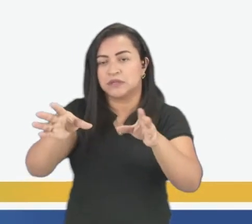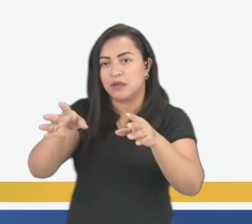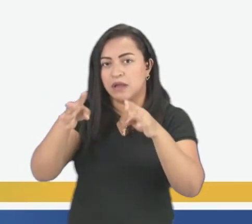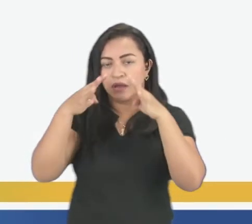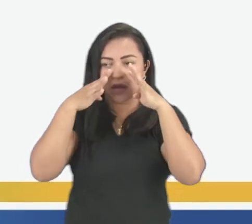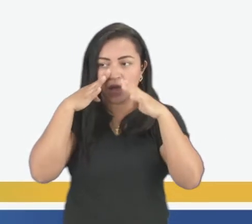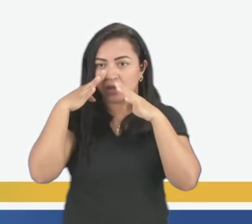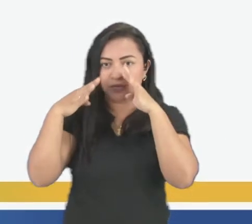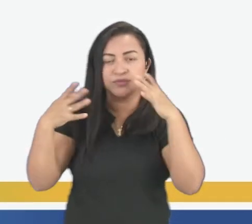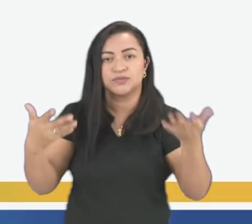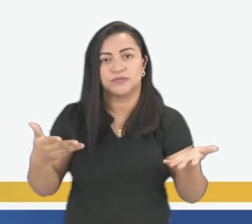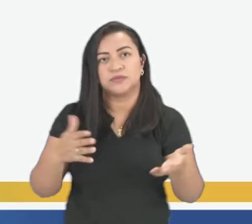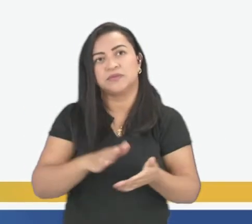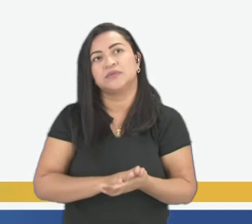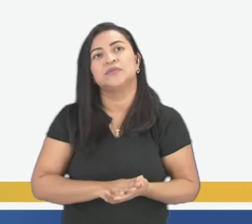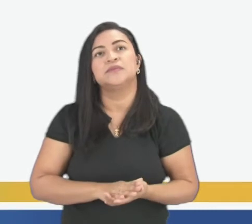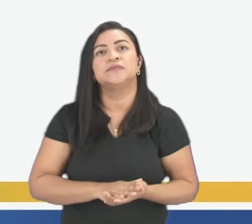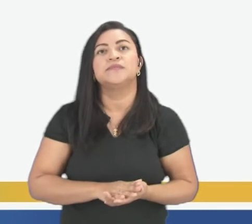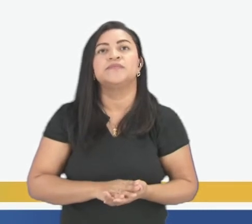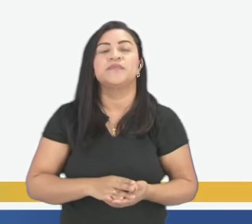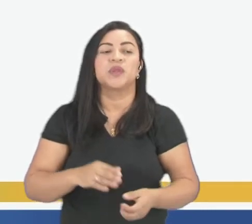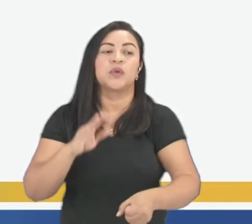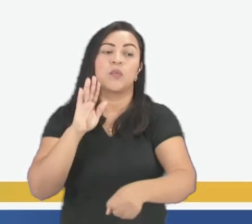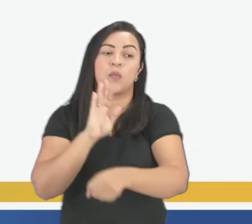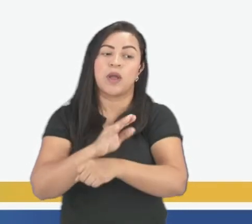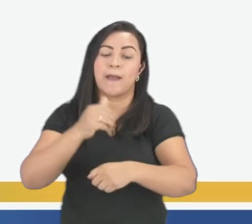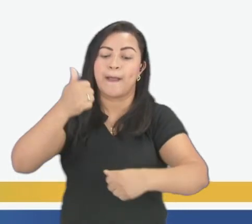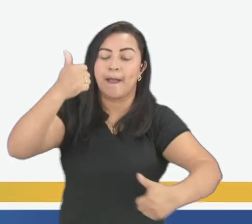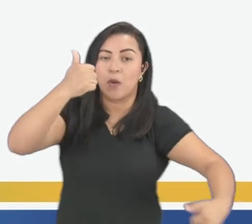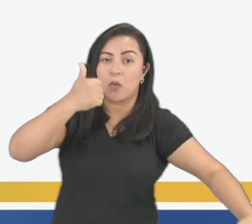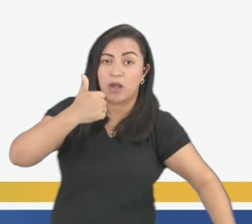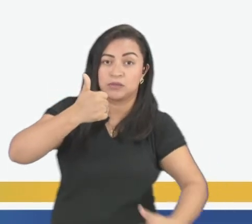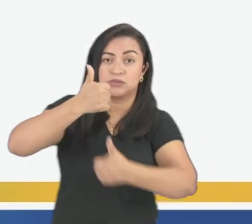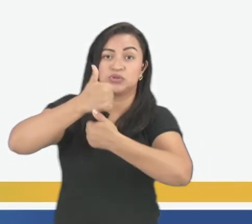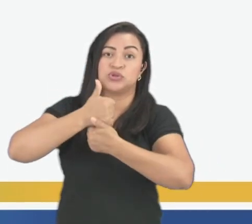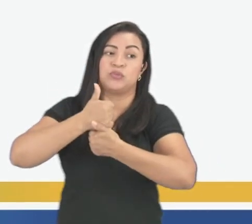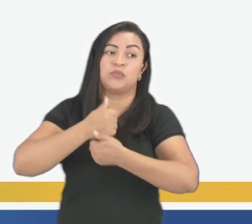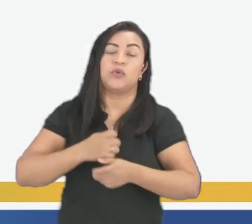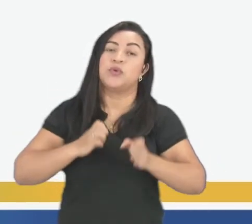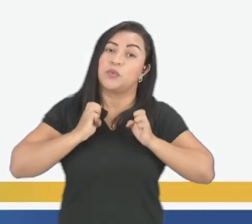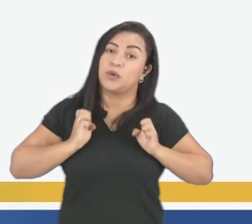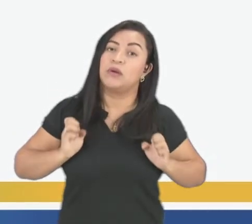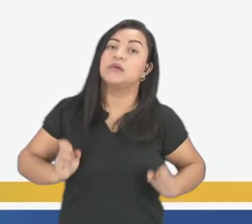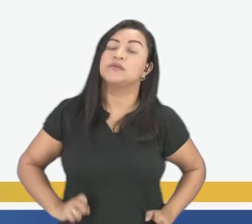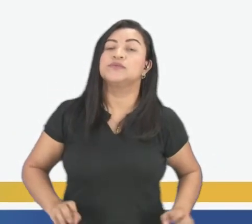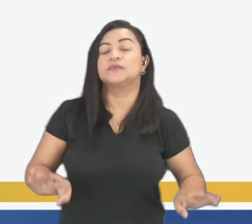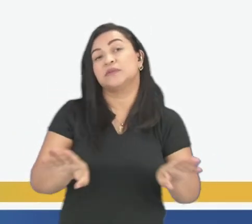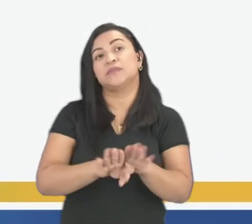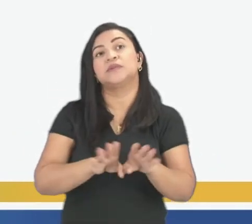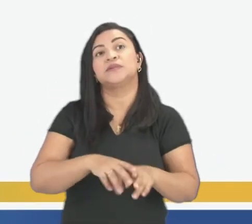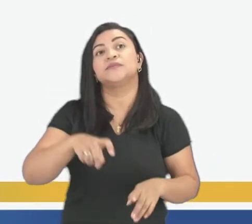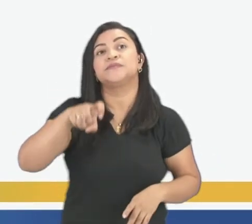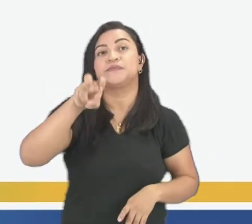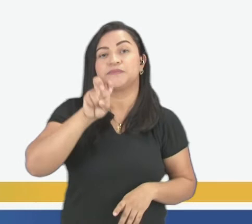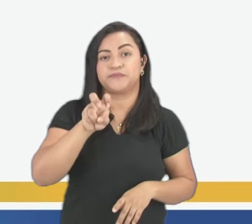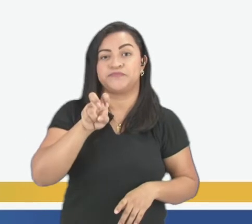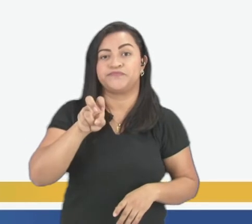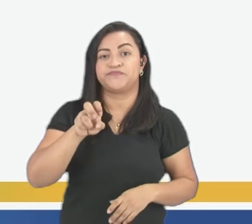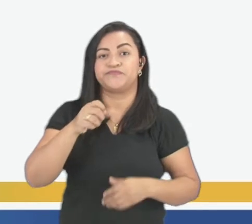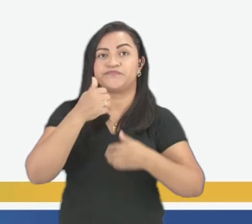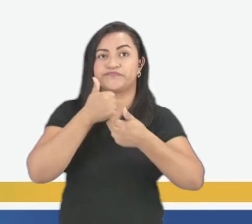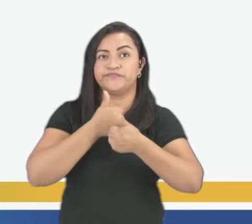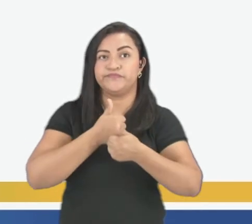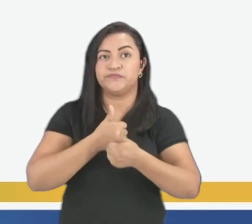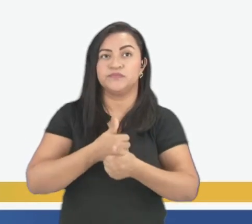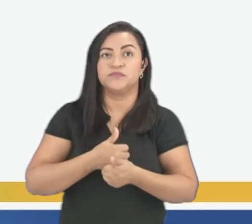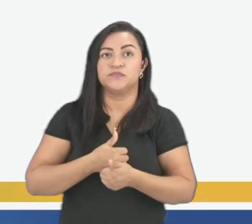um decisivo apoio ético. No 5, né, nós vamos ter acompanhamento dos efeitos